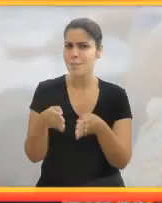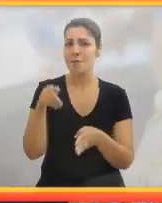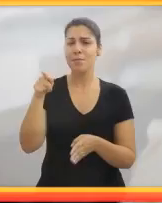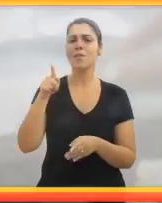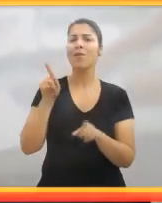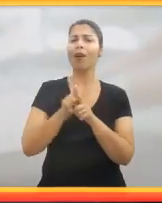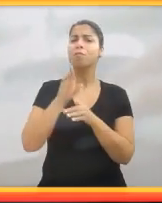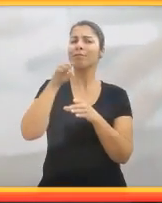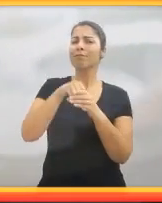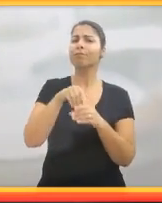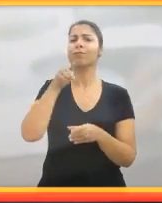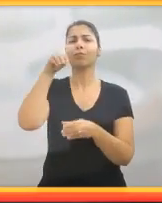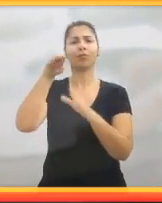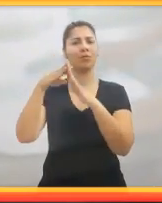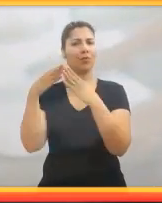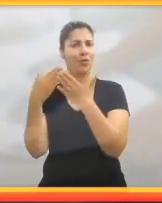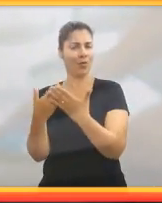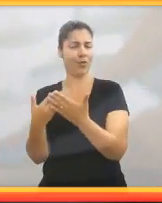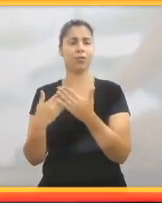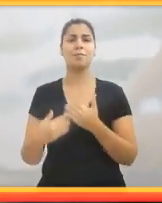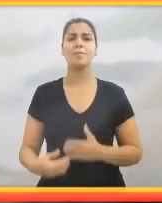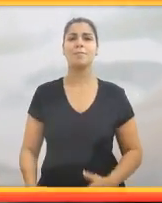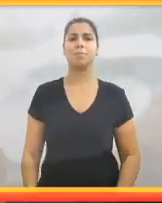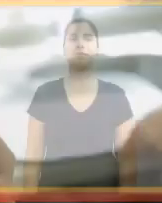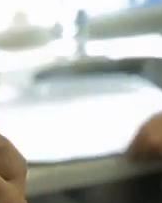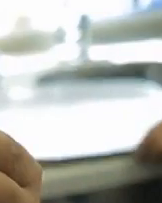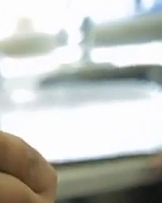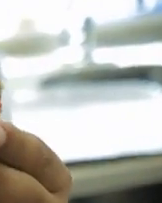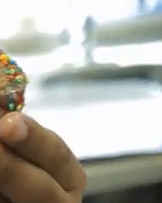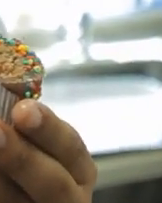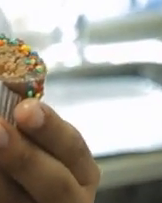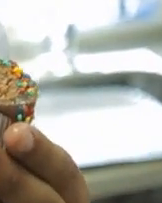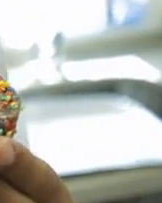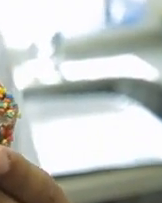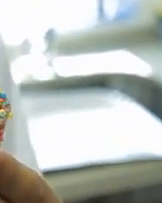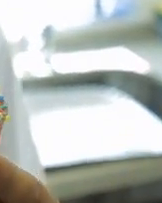concentração. E ele está levando isso para a escola. João Vitor morde um cupcake.